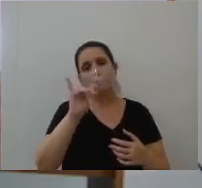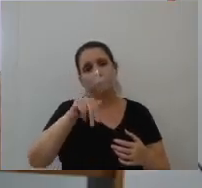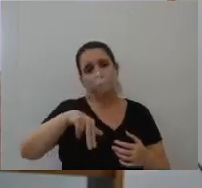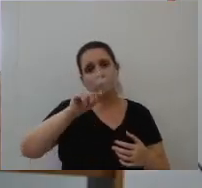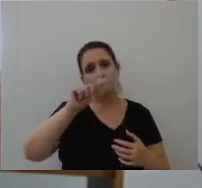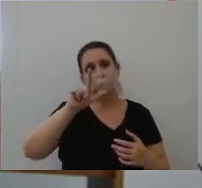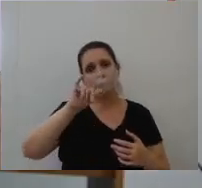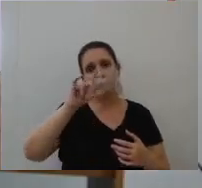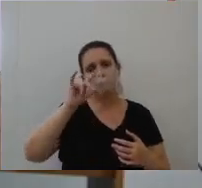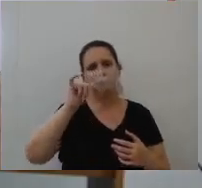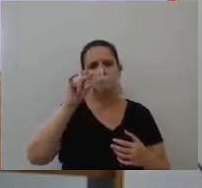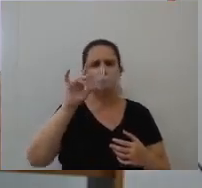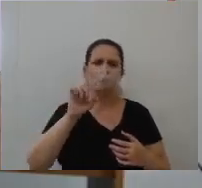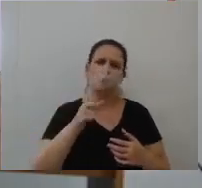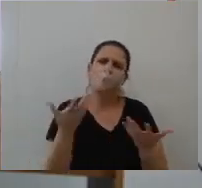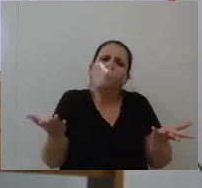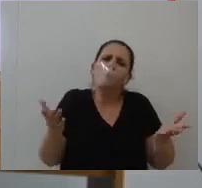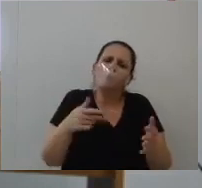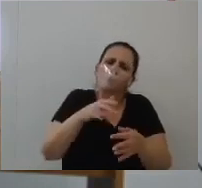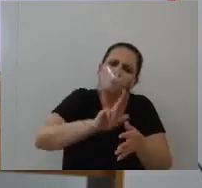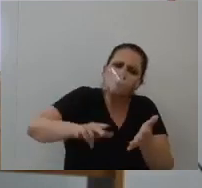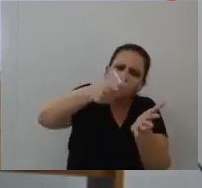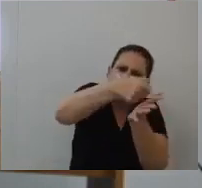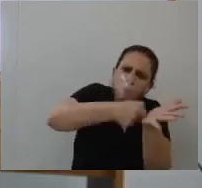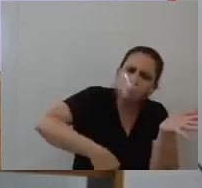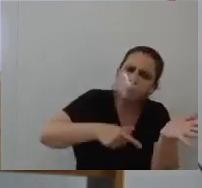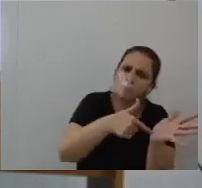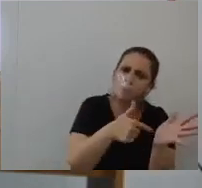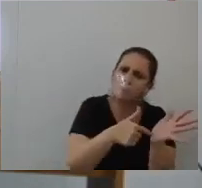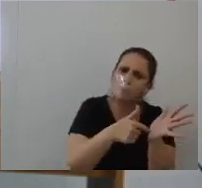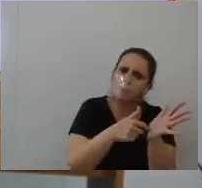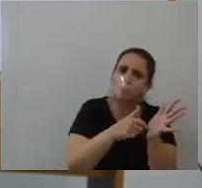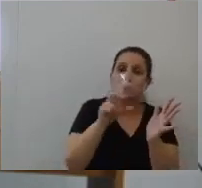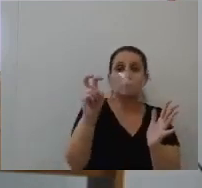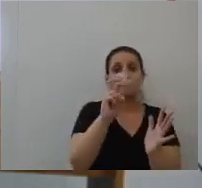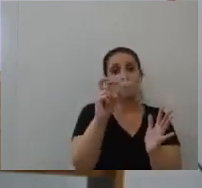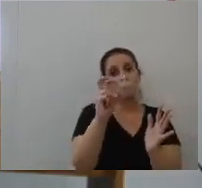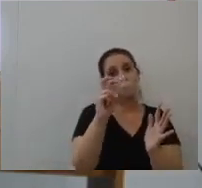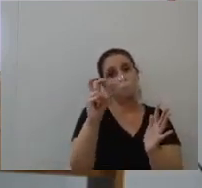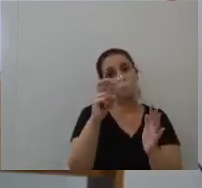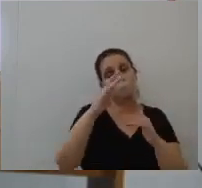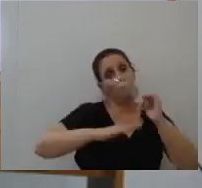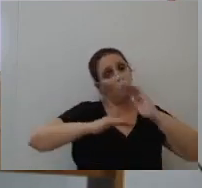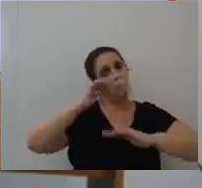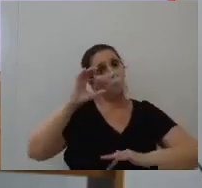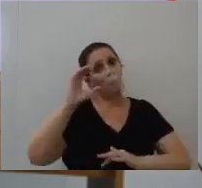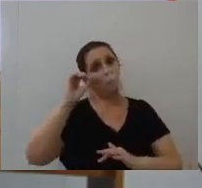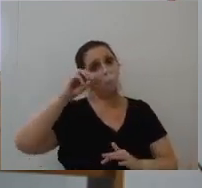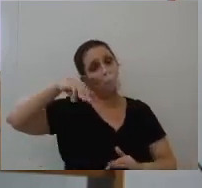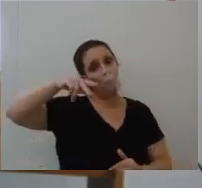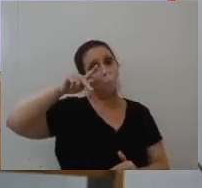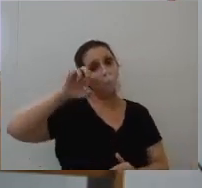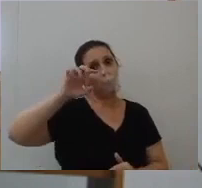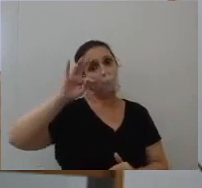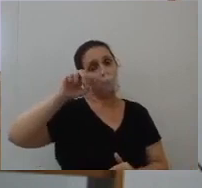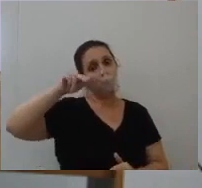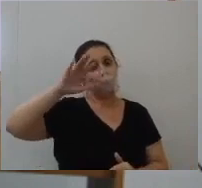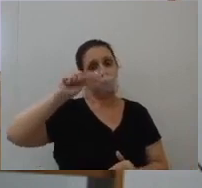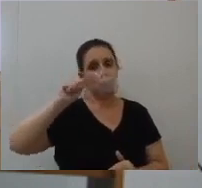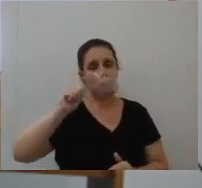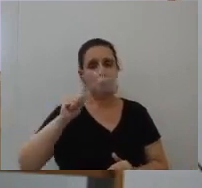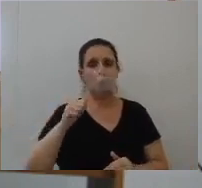e quando é que eu vou usar isso na hora da redação? Lá na quinta competência. Lembram? Cabe ao